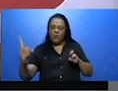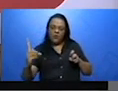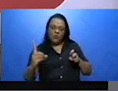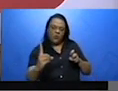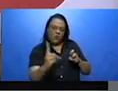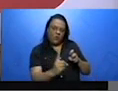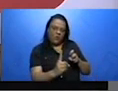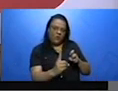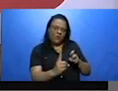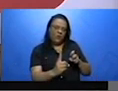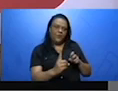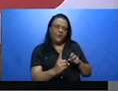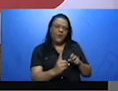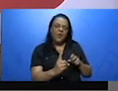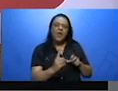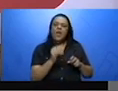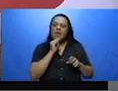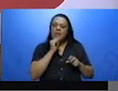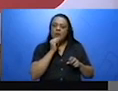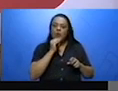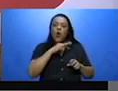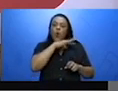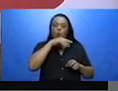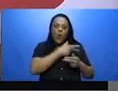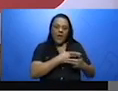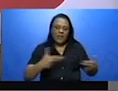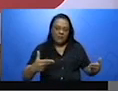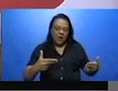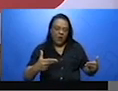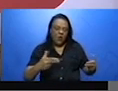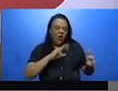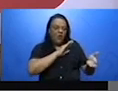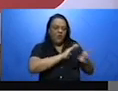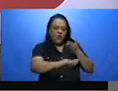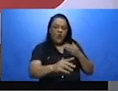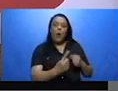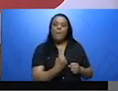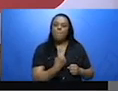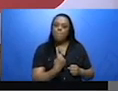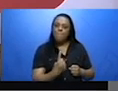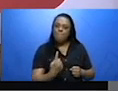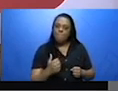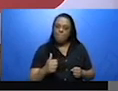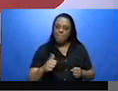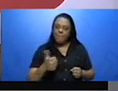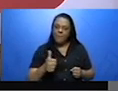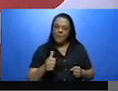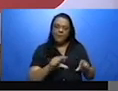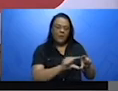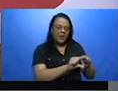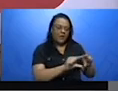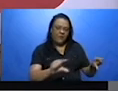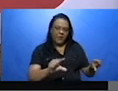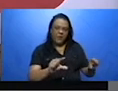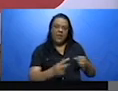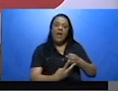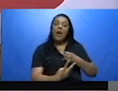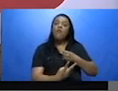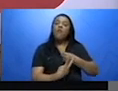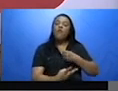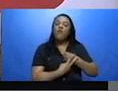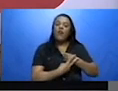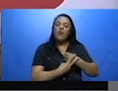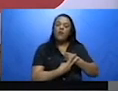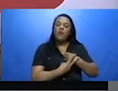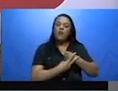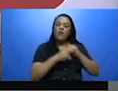formato, digamos assim. O animal fugiu, eu tenho o meu primeiro período aí, eu tenho fugir como verbo. Percebida a aproximação de pessoas, eu